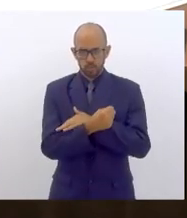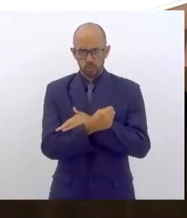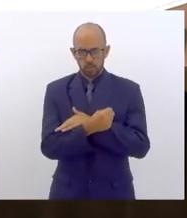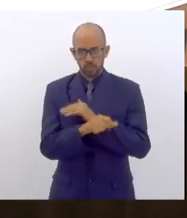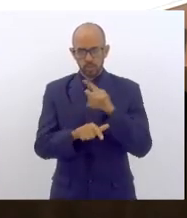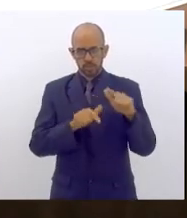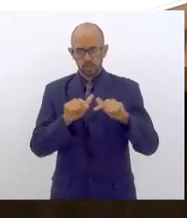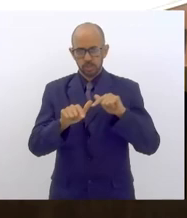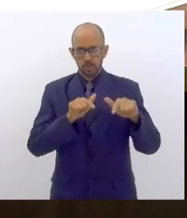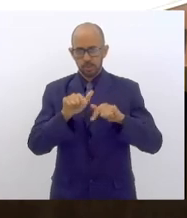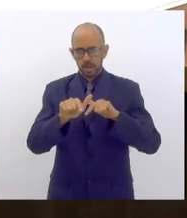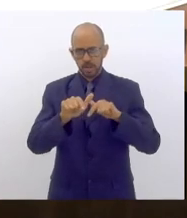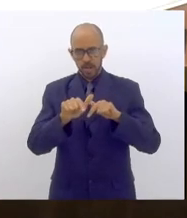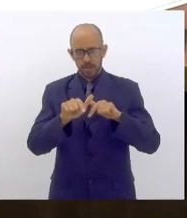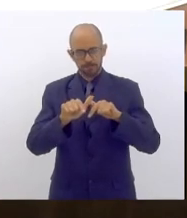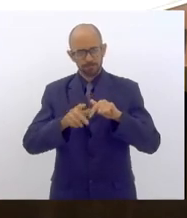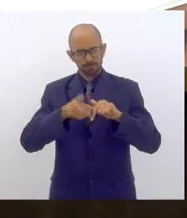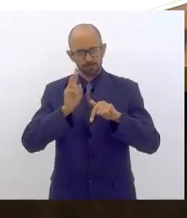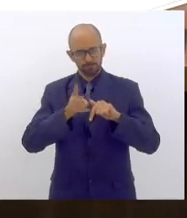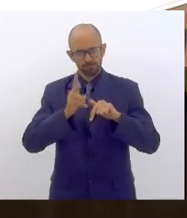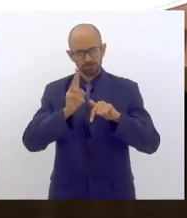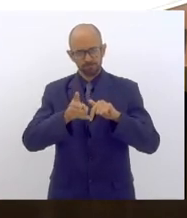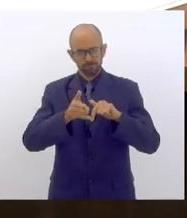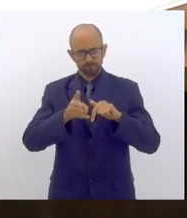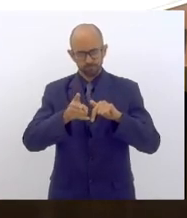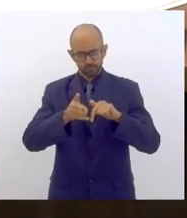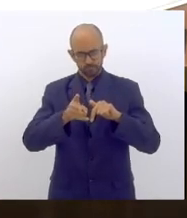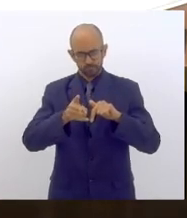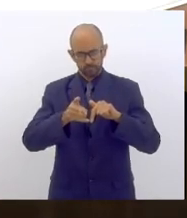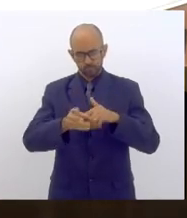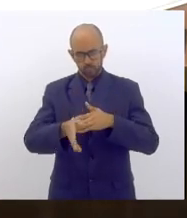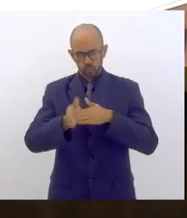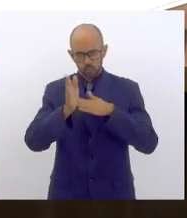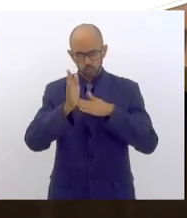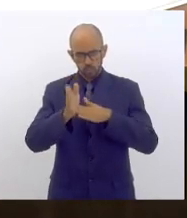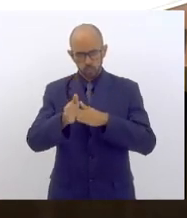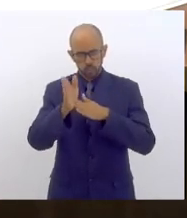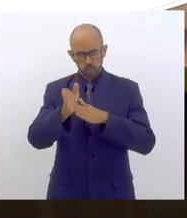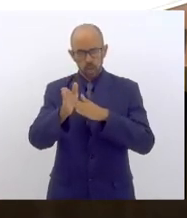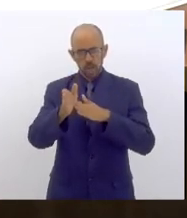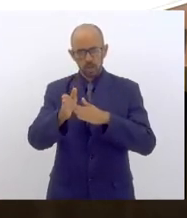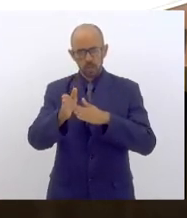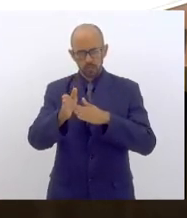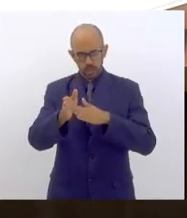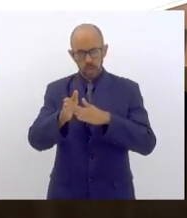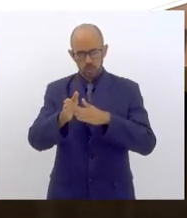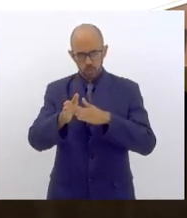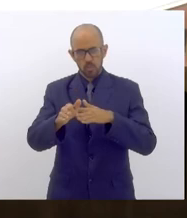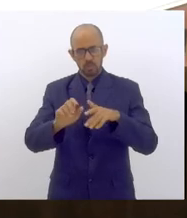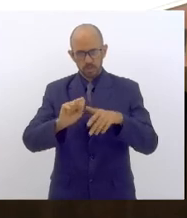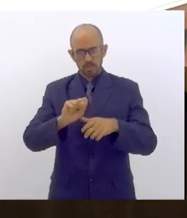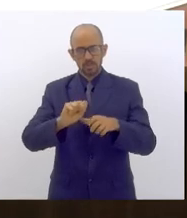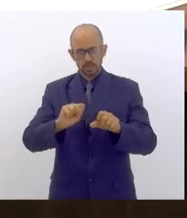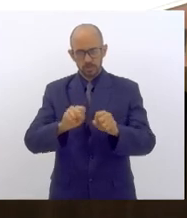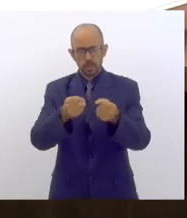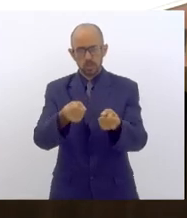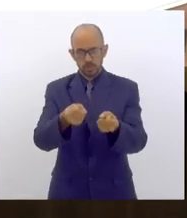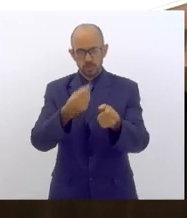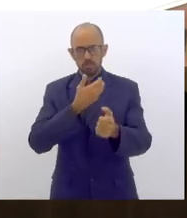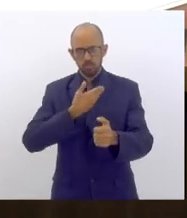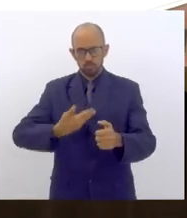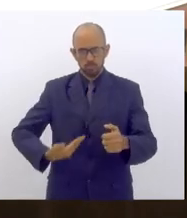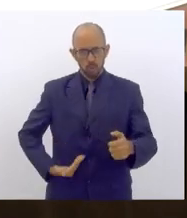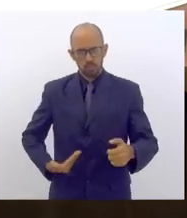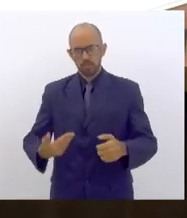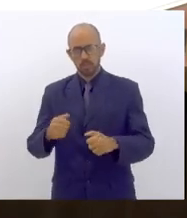trabalhar incansavelmente, incessantemente, incondicionalmente em favor da segurança pública, em favor da Polícia